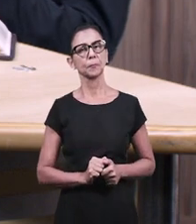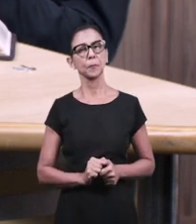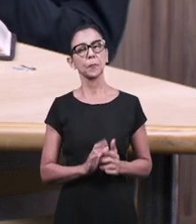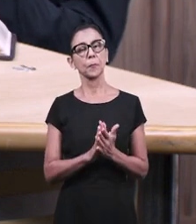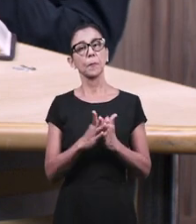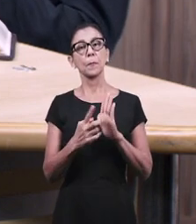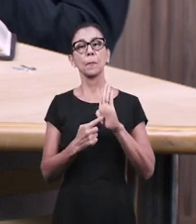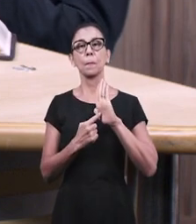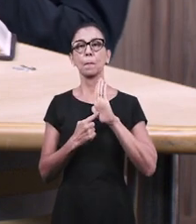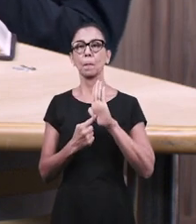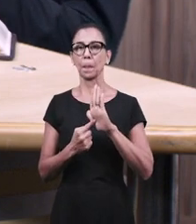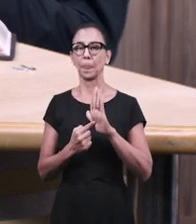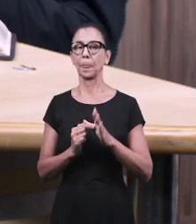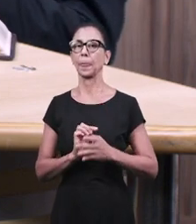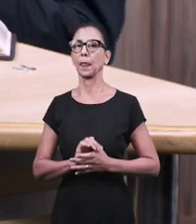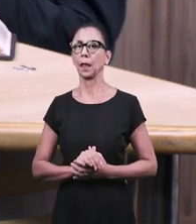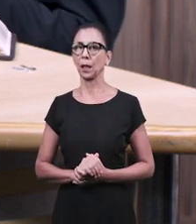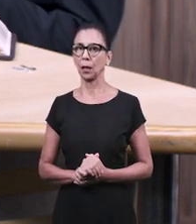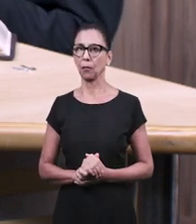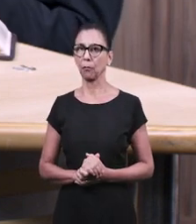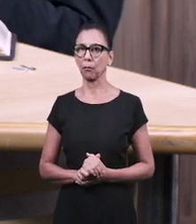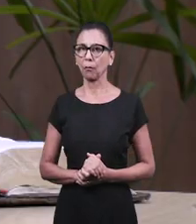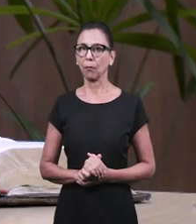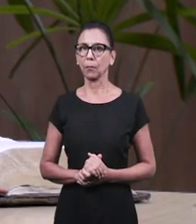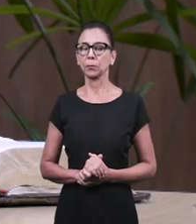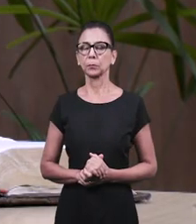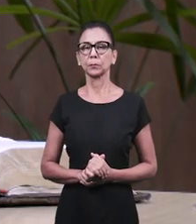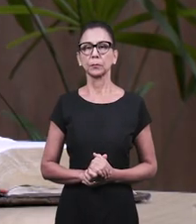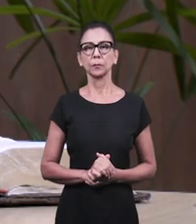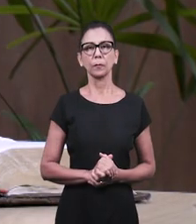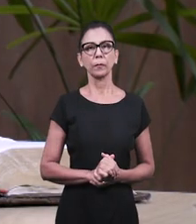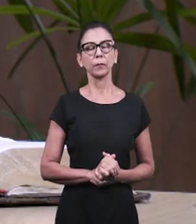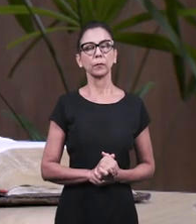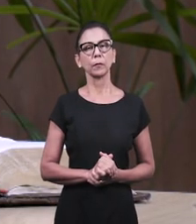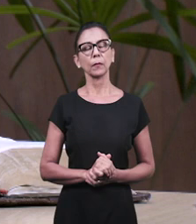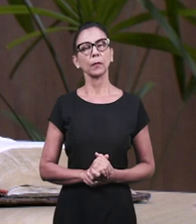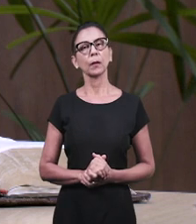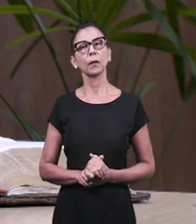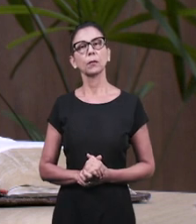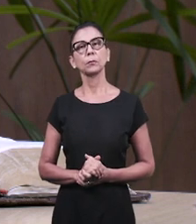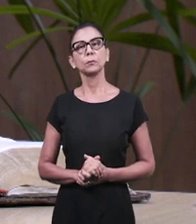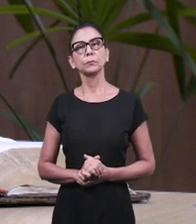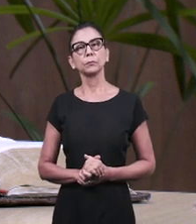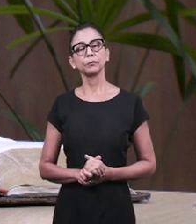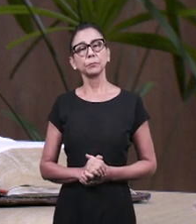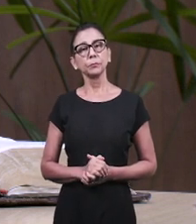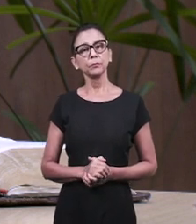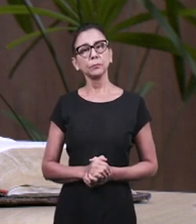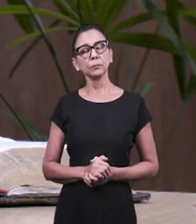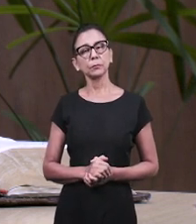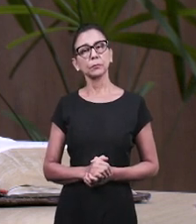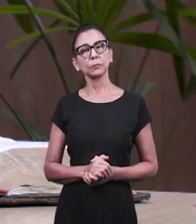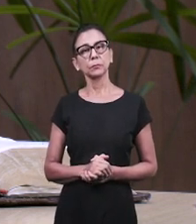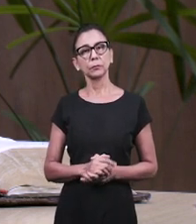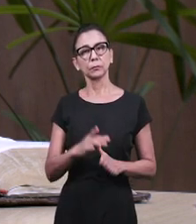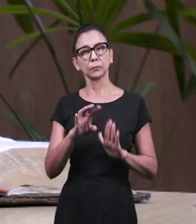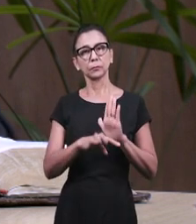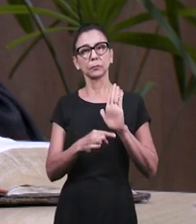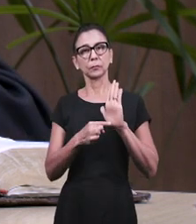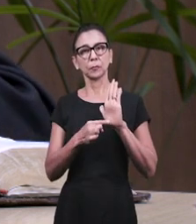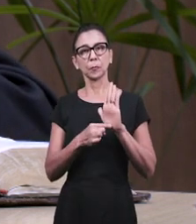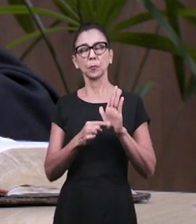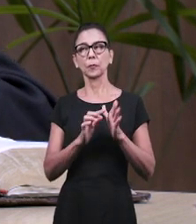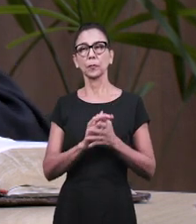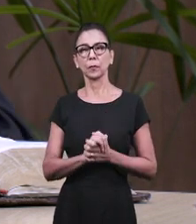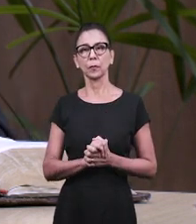está dizendo que isso aqui é um entendimento na letra. A